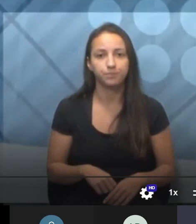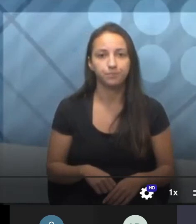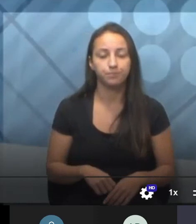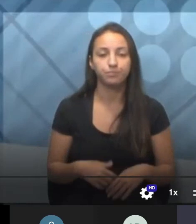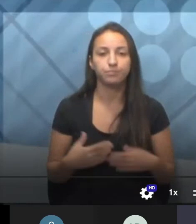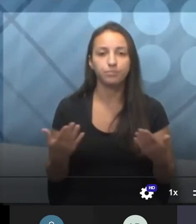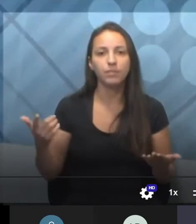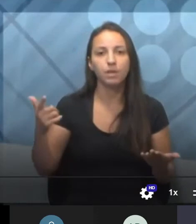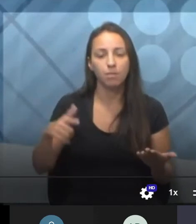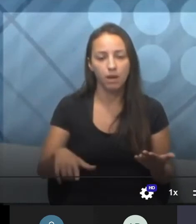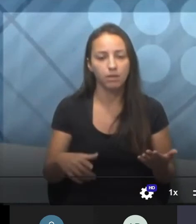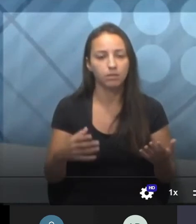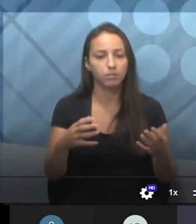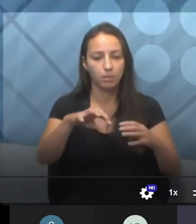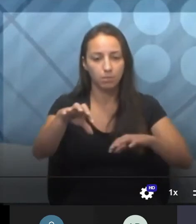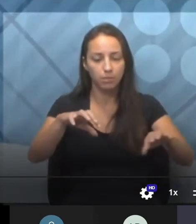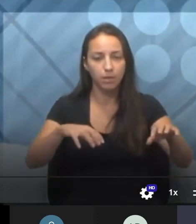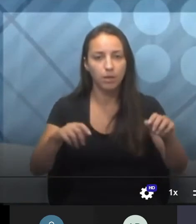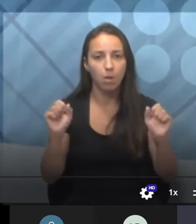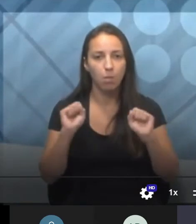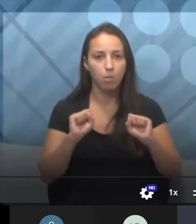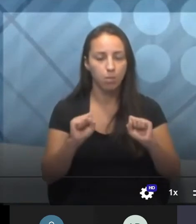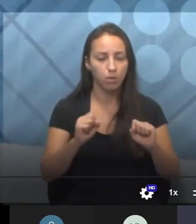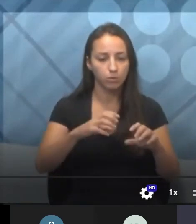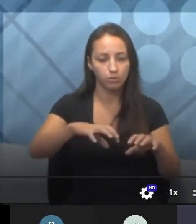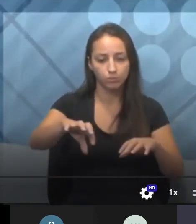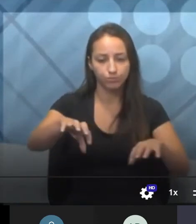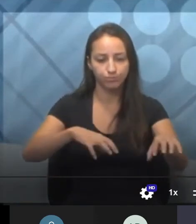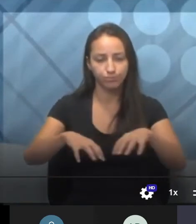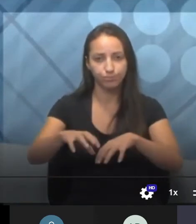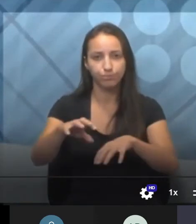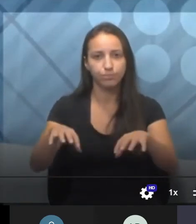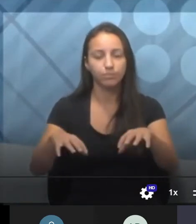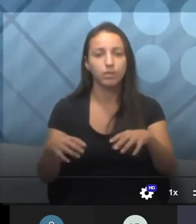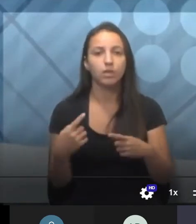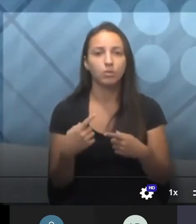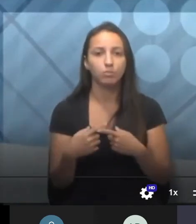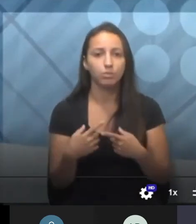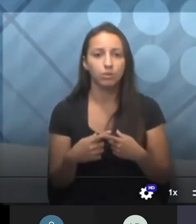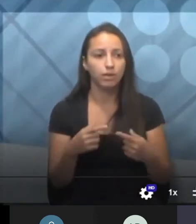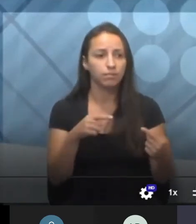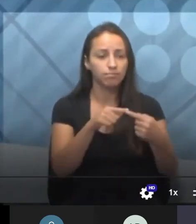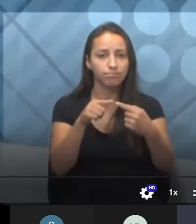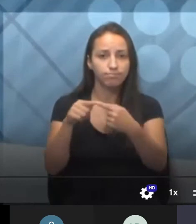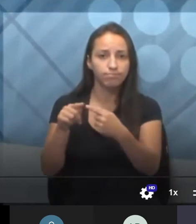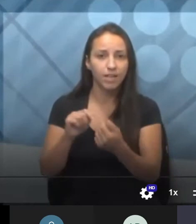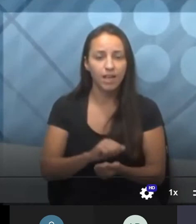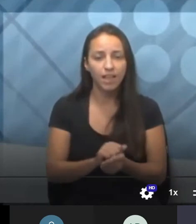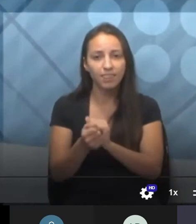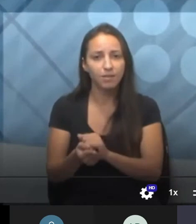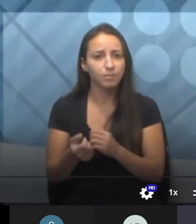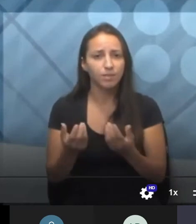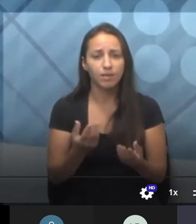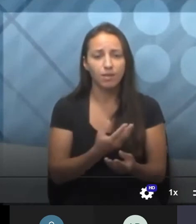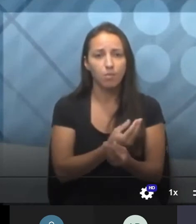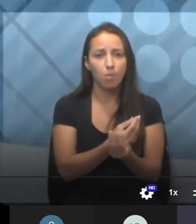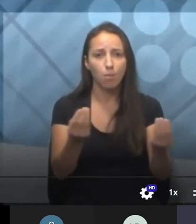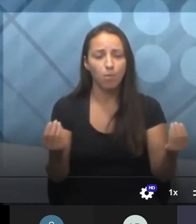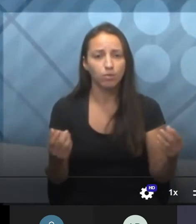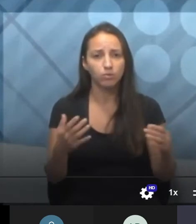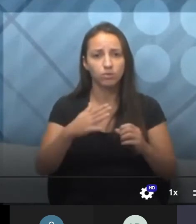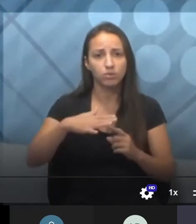mais um motivo para que as mesas elas possam ser móveis, certo? Possam ser reorganizadas